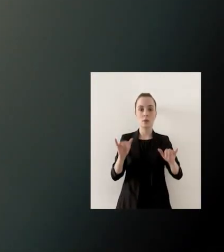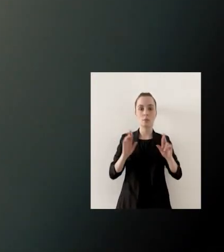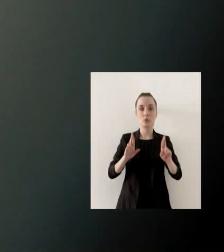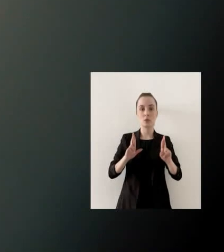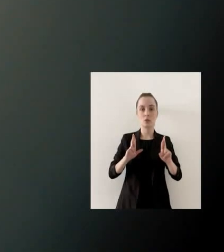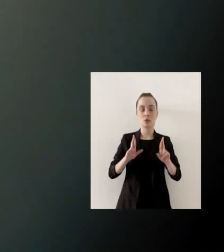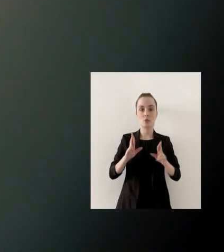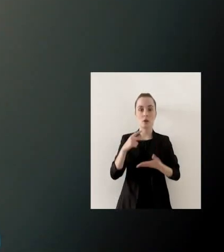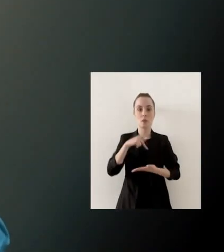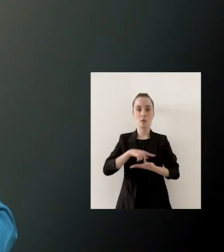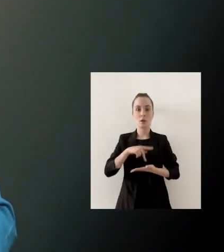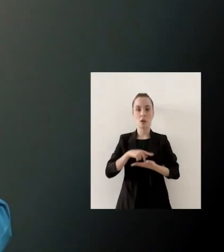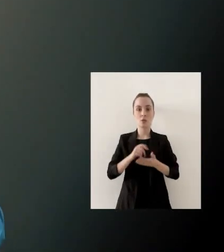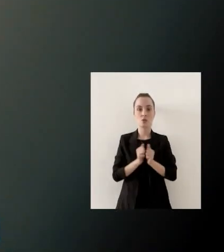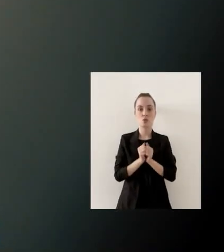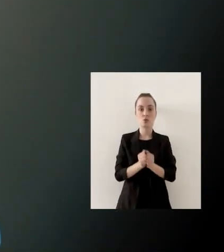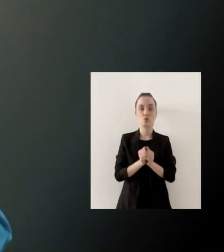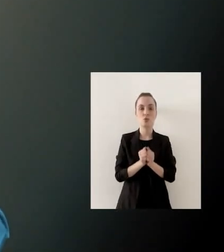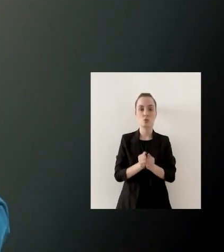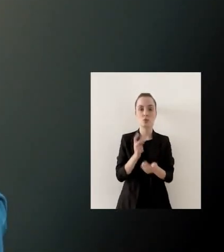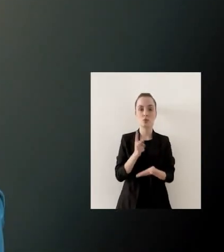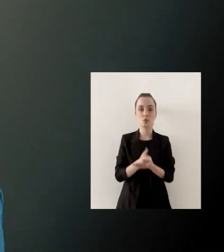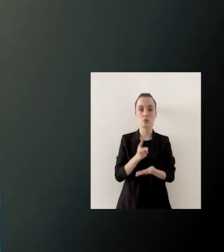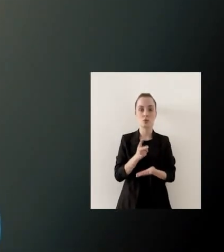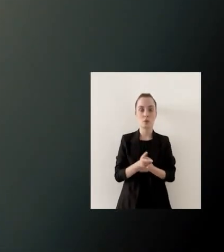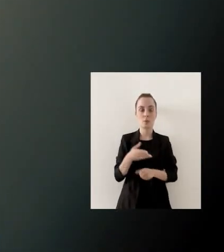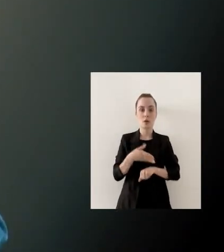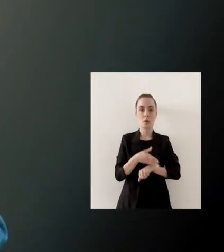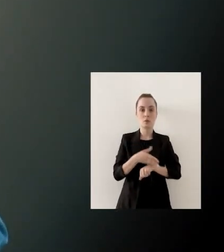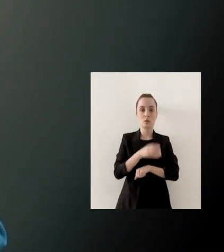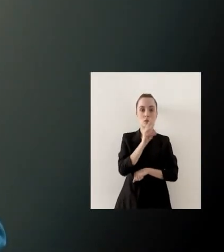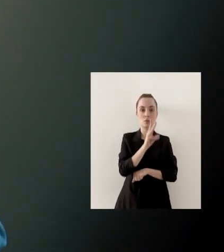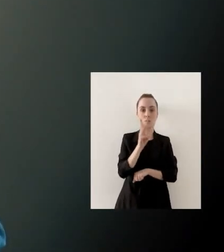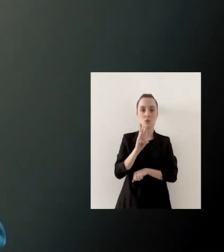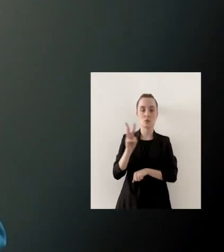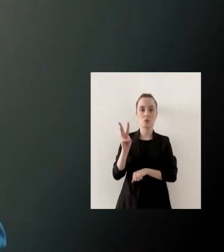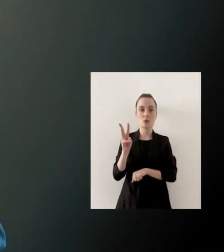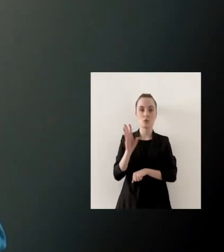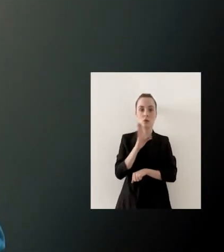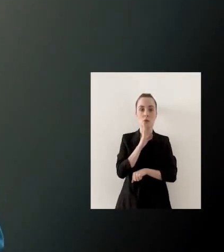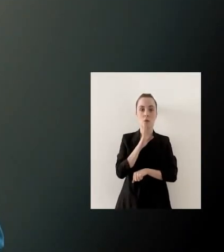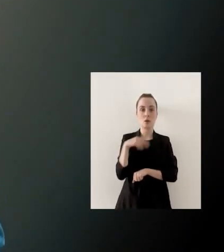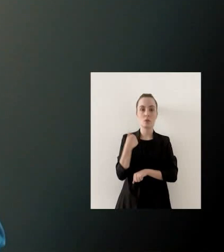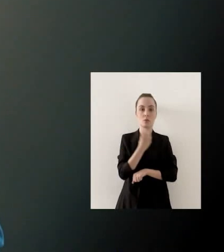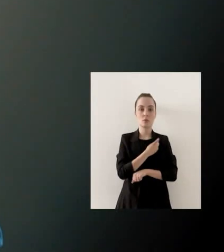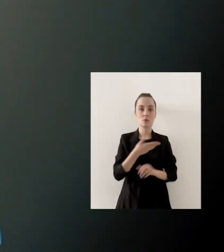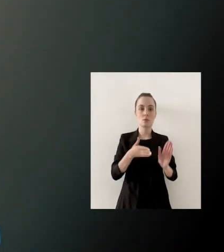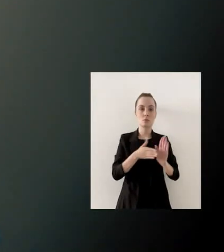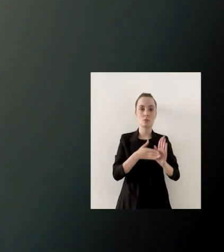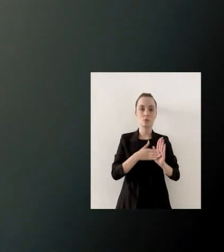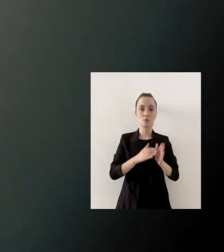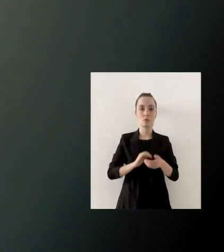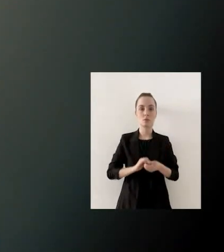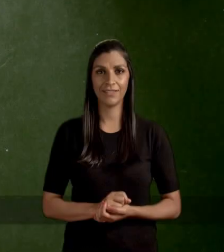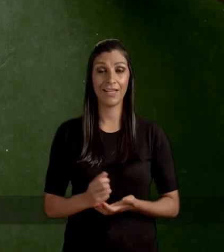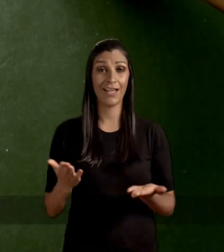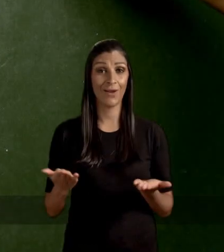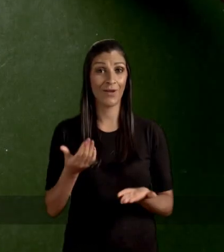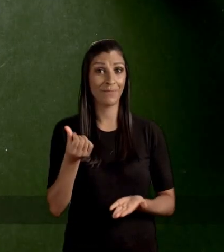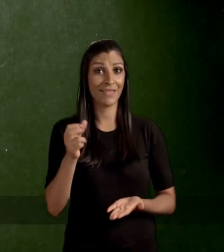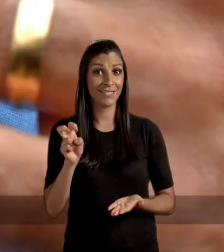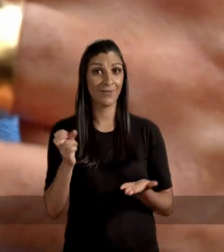campanha, expectativa e realidade caminham juntas. Assim deve ser sempre. Acesse joandeli.com.br e conheça as nossas